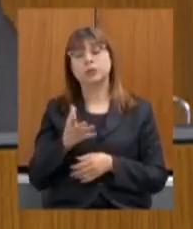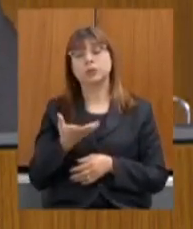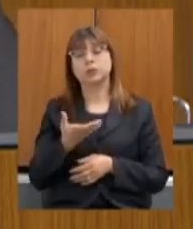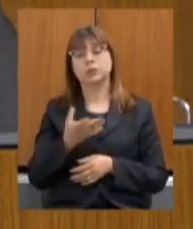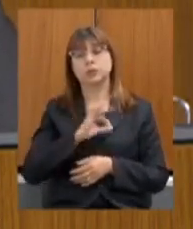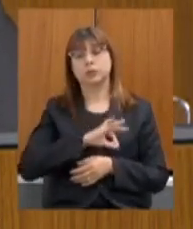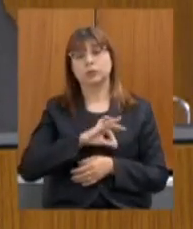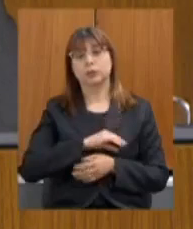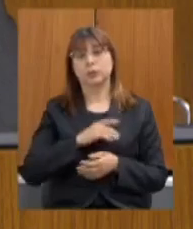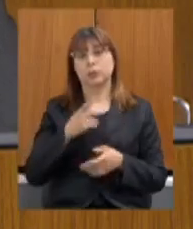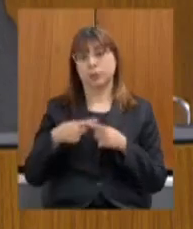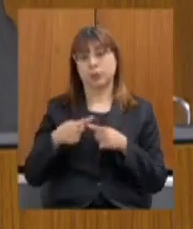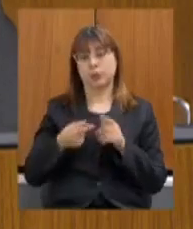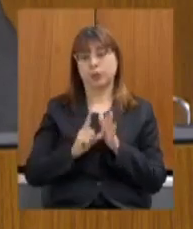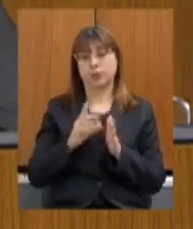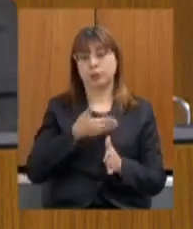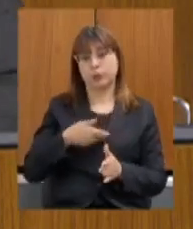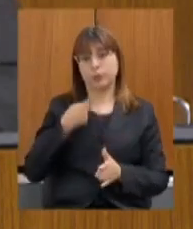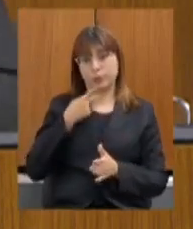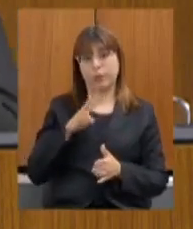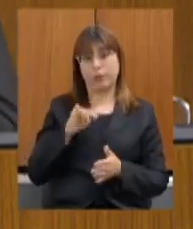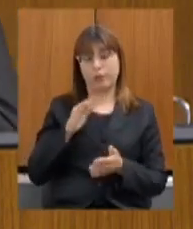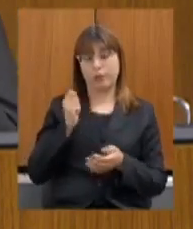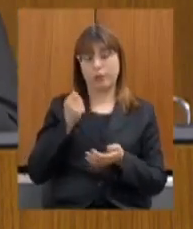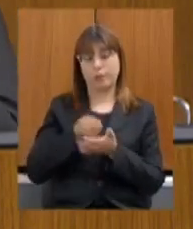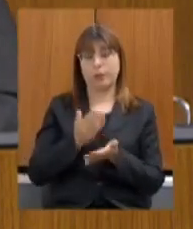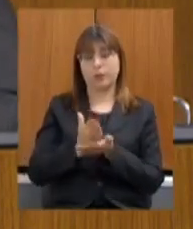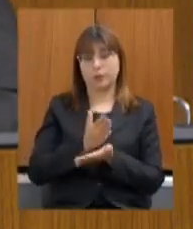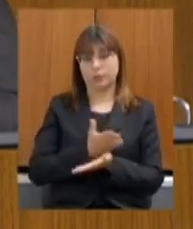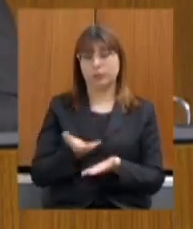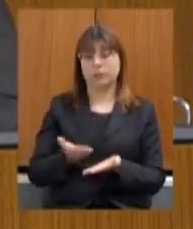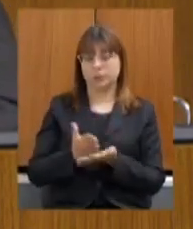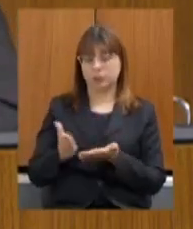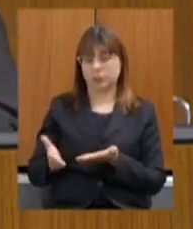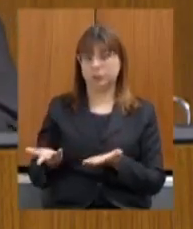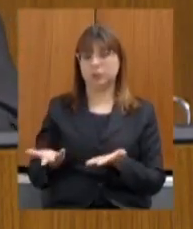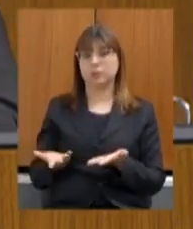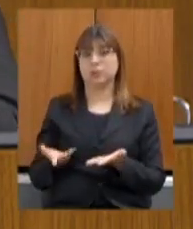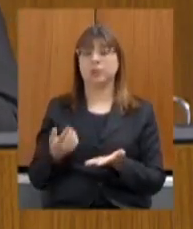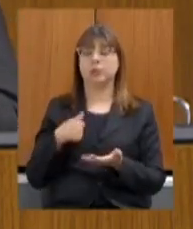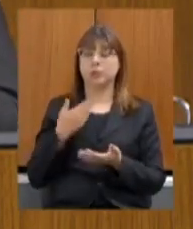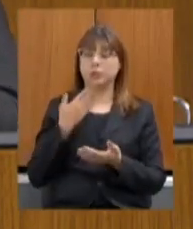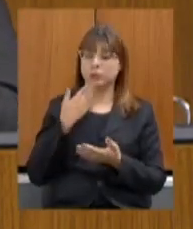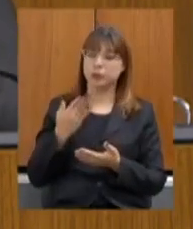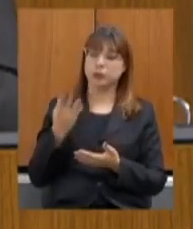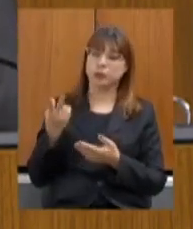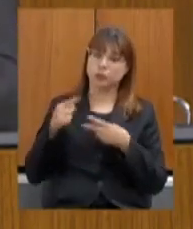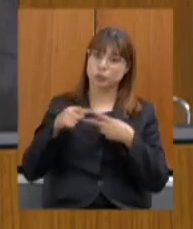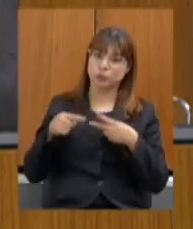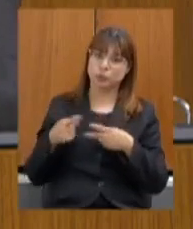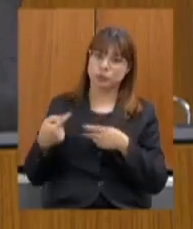anunciou parcela. Então, são essas duas perguntas, presidente, que eu gostaria que o secretário nos respondesse.